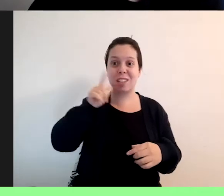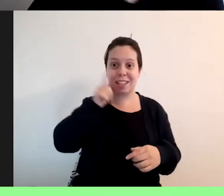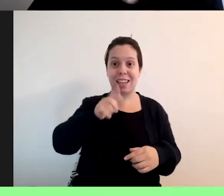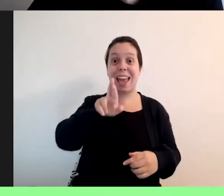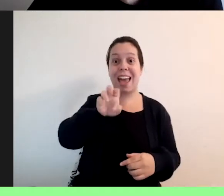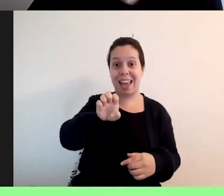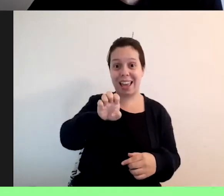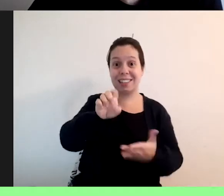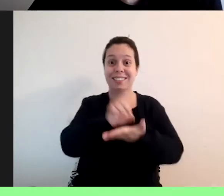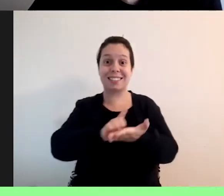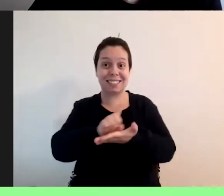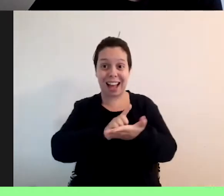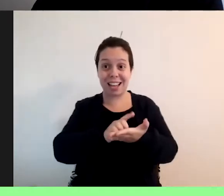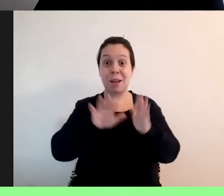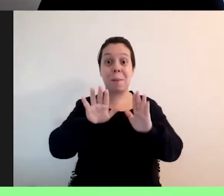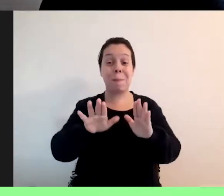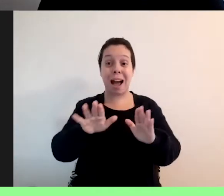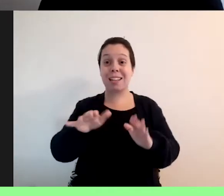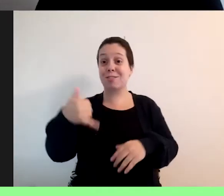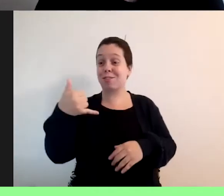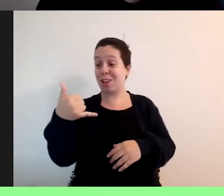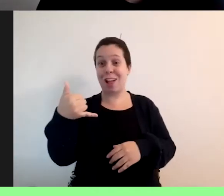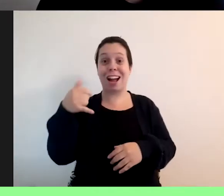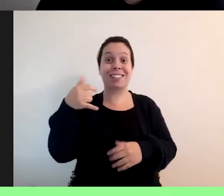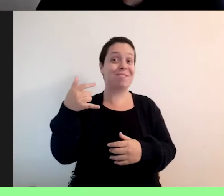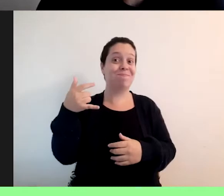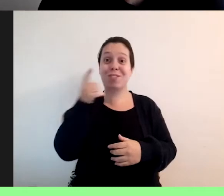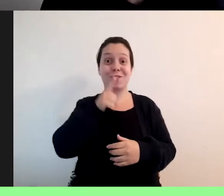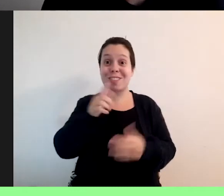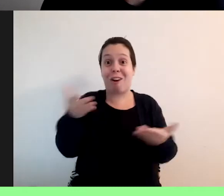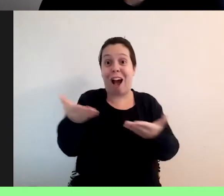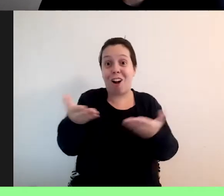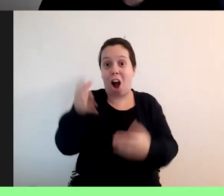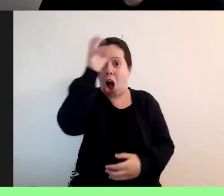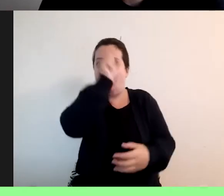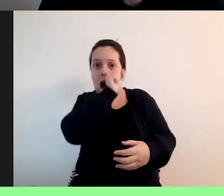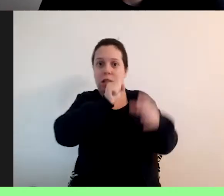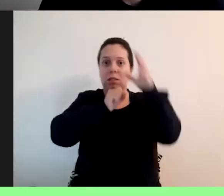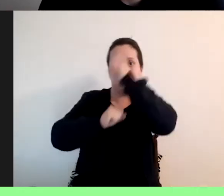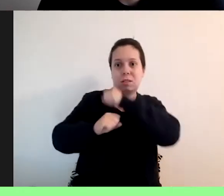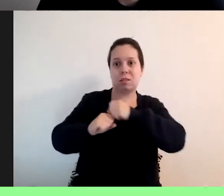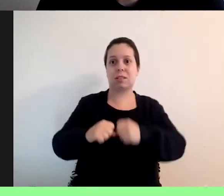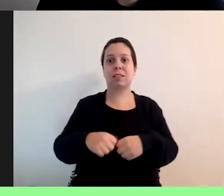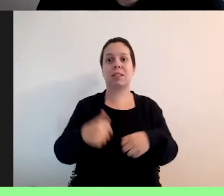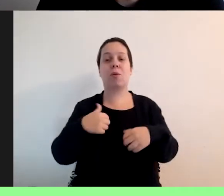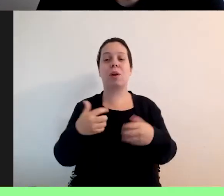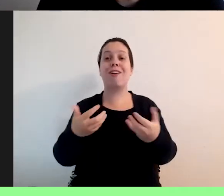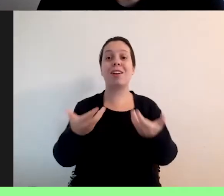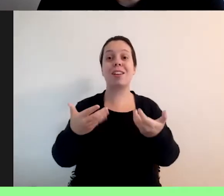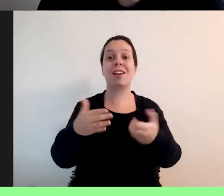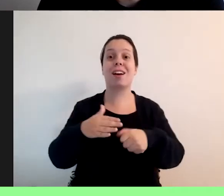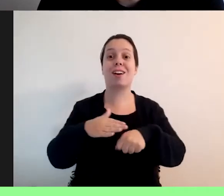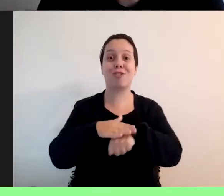aprendendo agora. Isso é muito legal, Cláudia. É até um fato que eu queria falar aqui com vocês